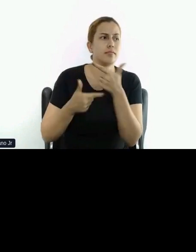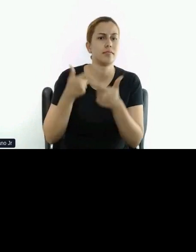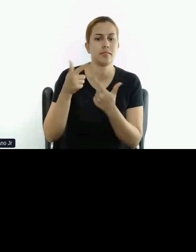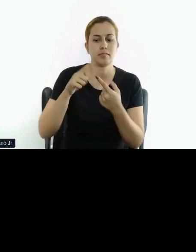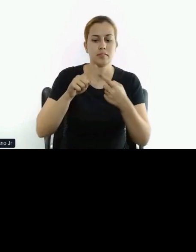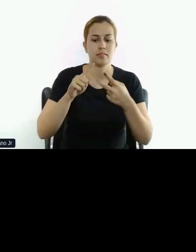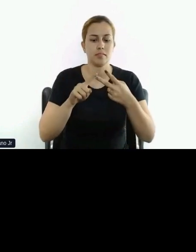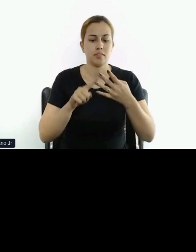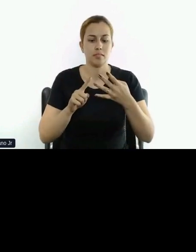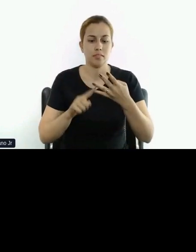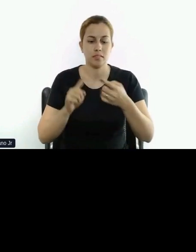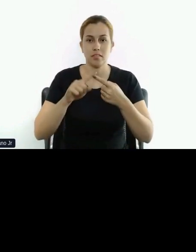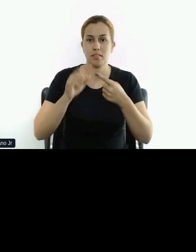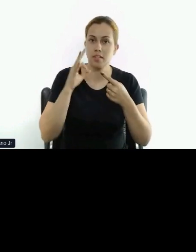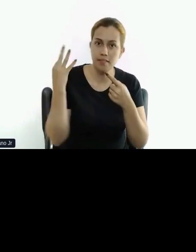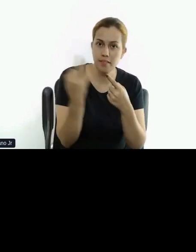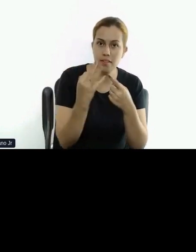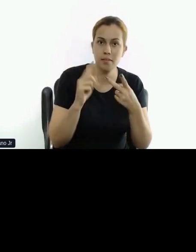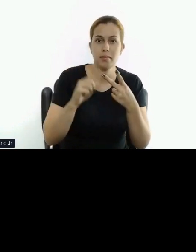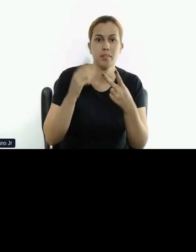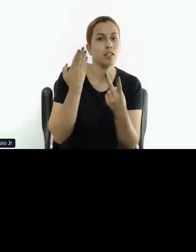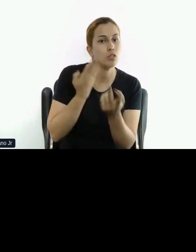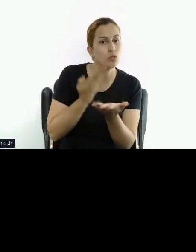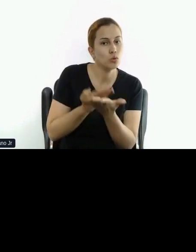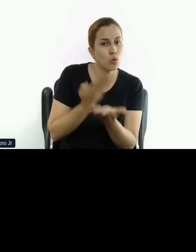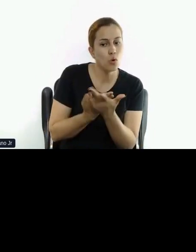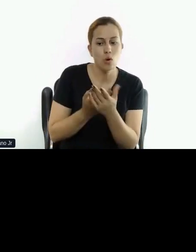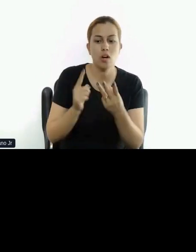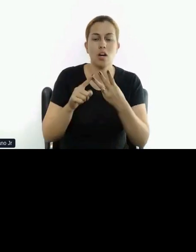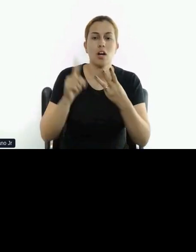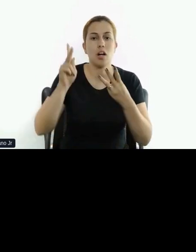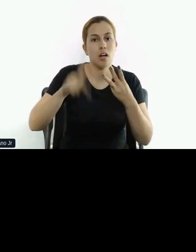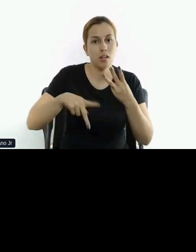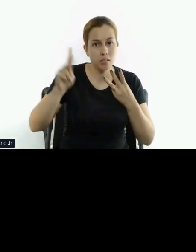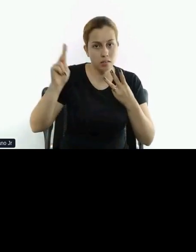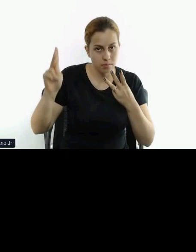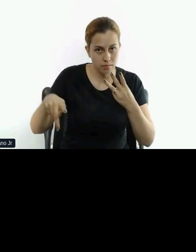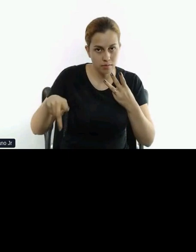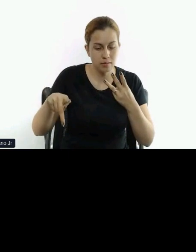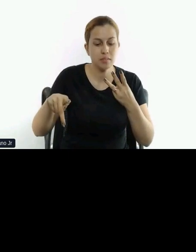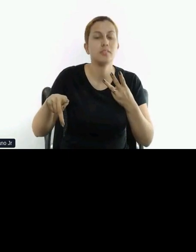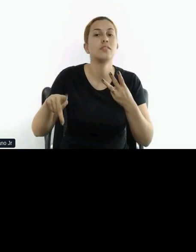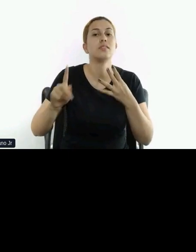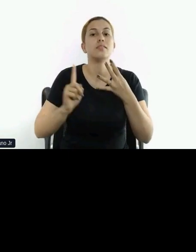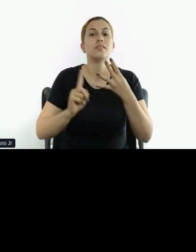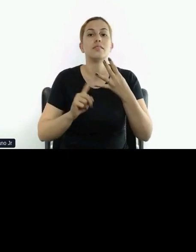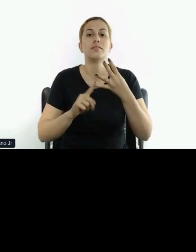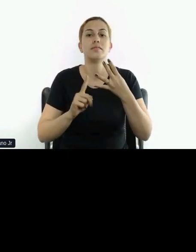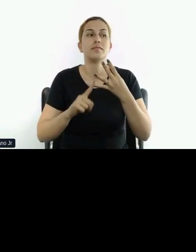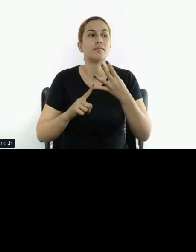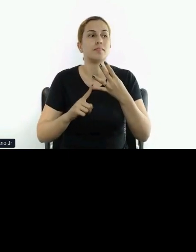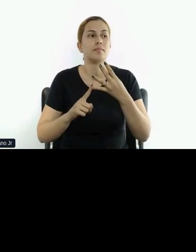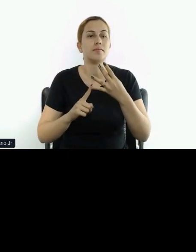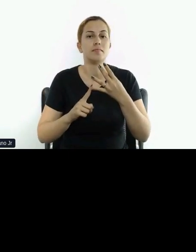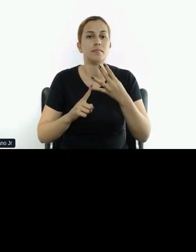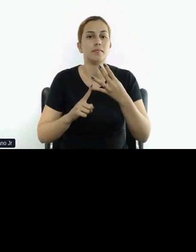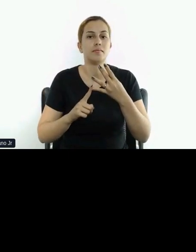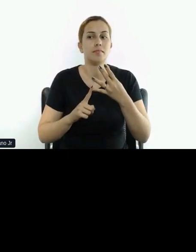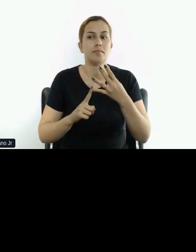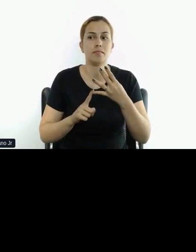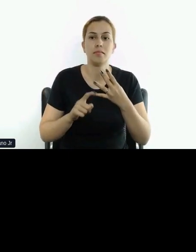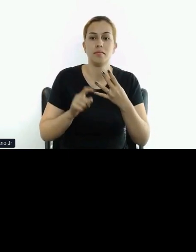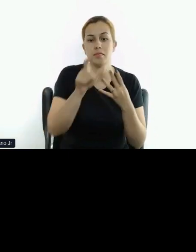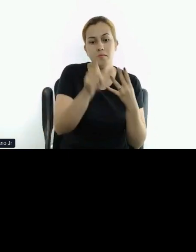com a família, com a escola, com o professor que está ali na sala de aula, e com o adulto ou a